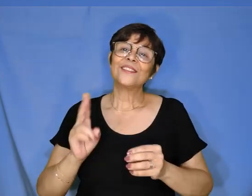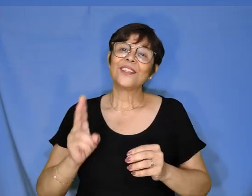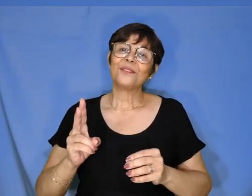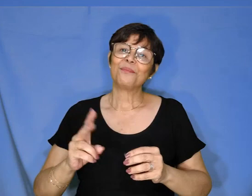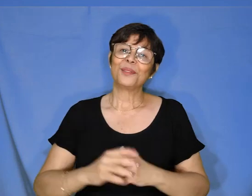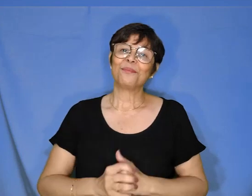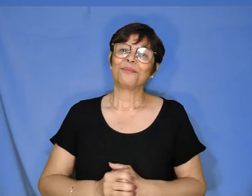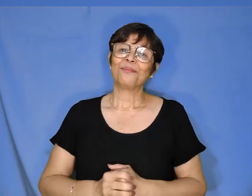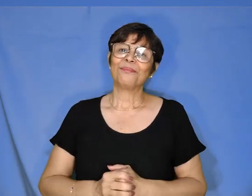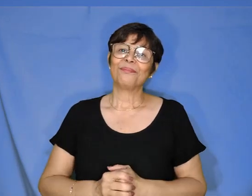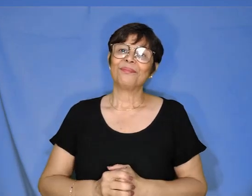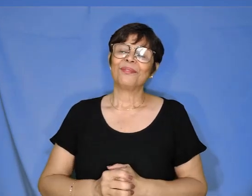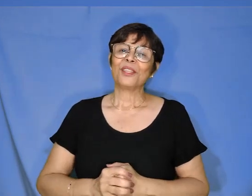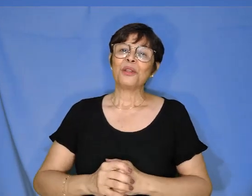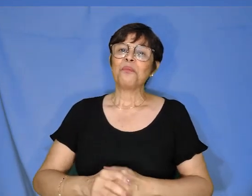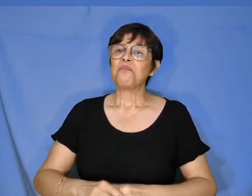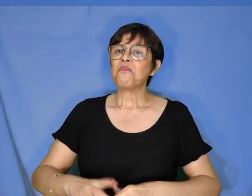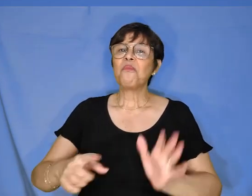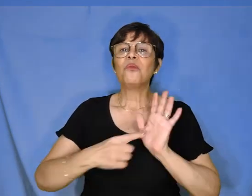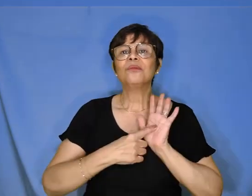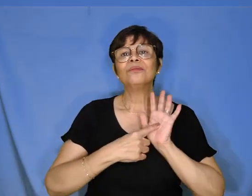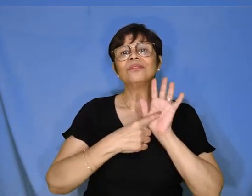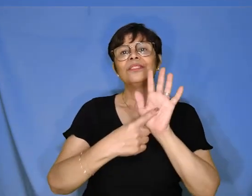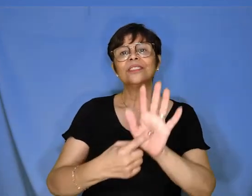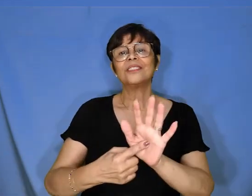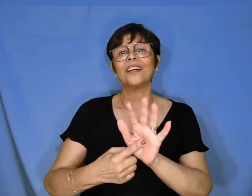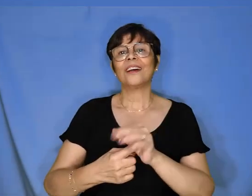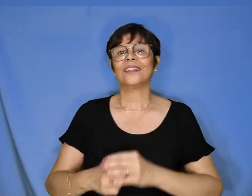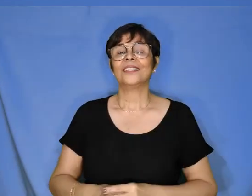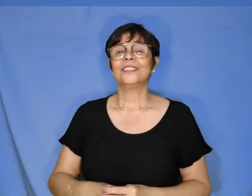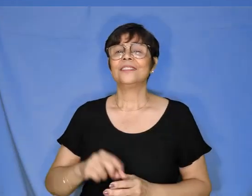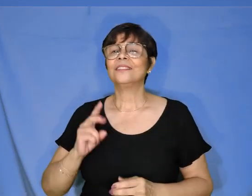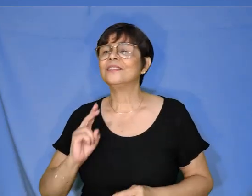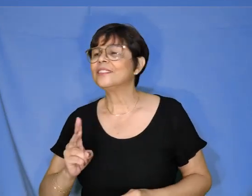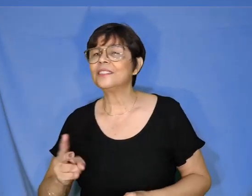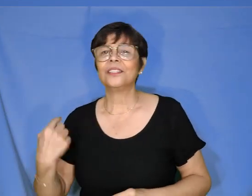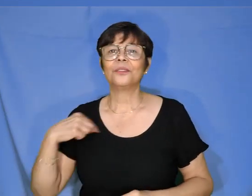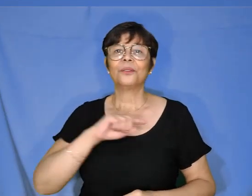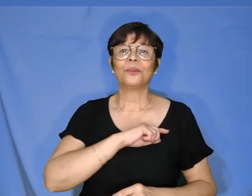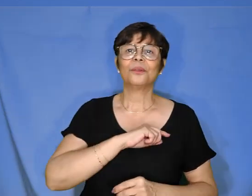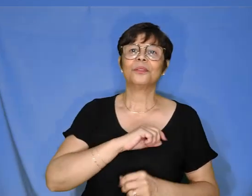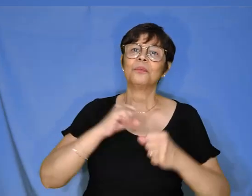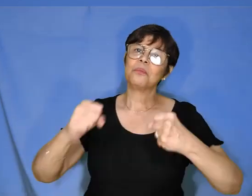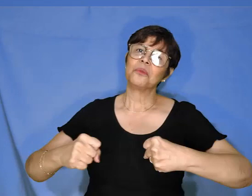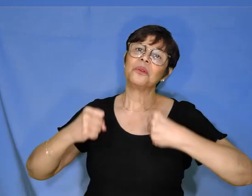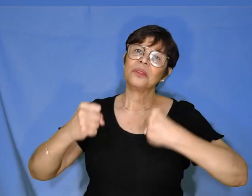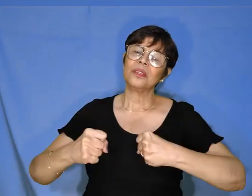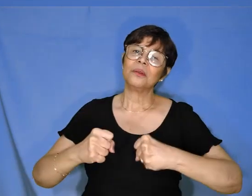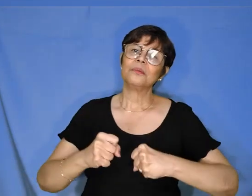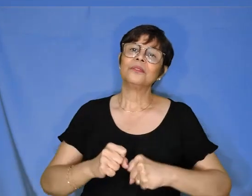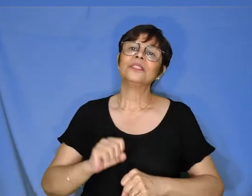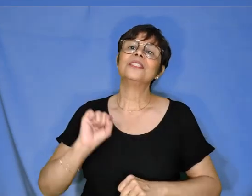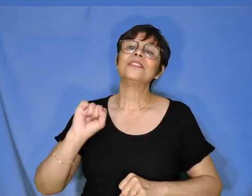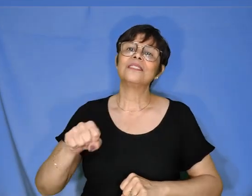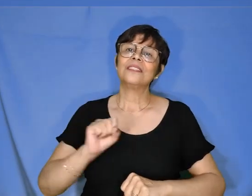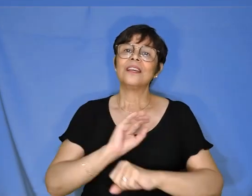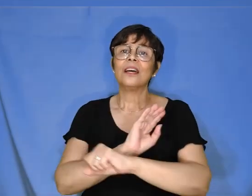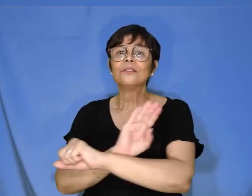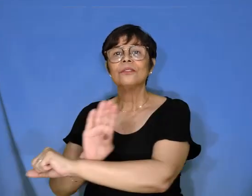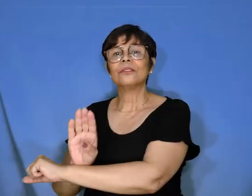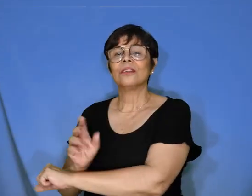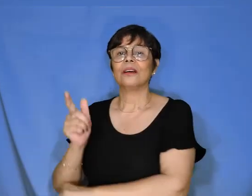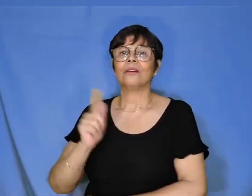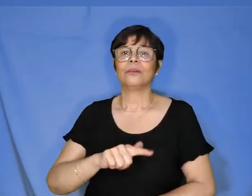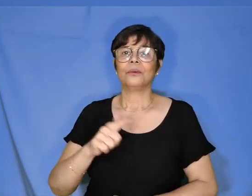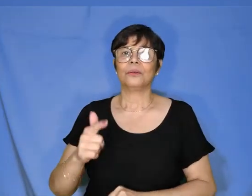lugar da gente. Se a gente quer se exaltar, se quer se vangloriar, quer ser maior do que a outra, do que o outro. A Bíblia